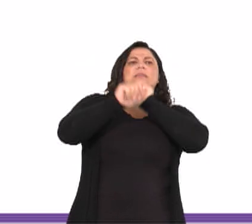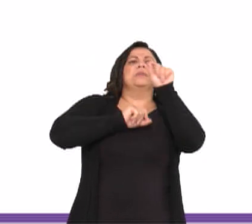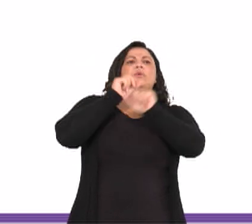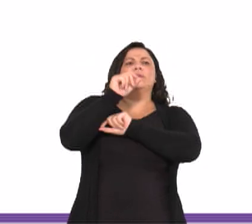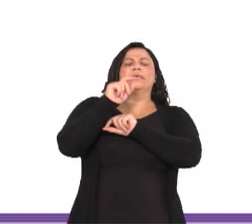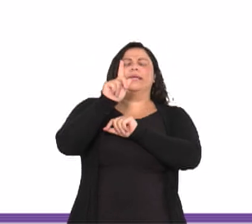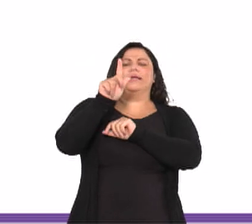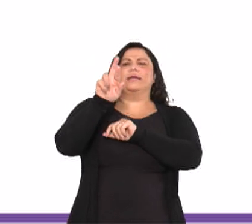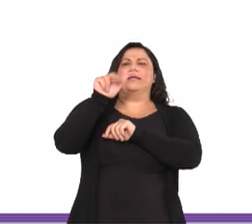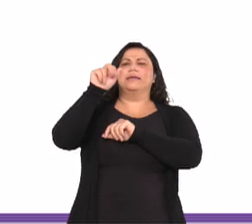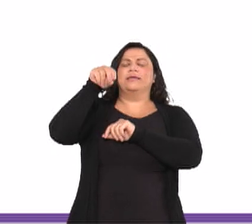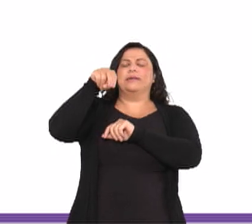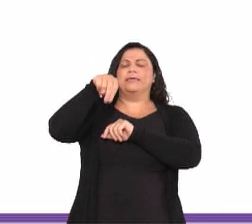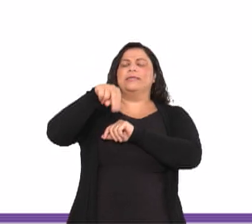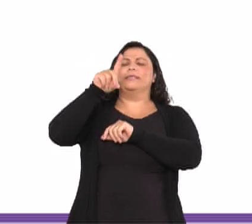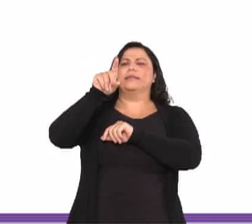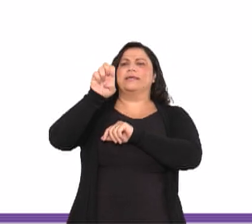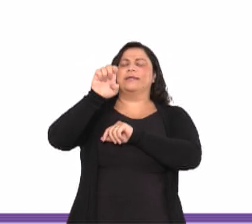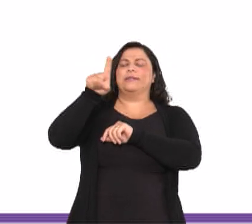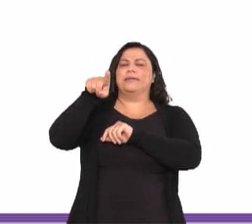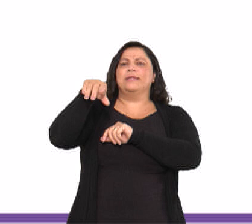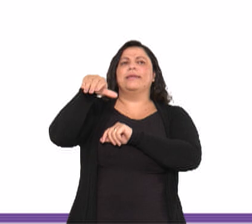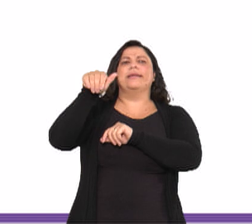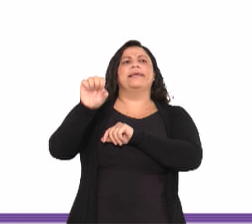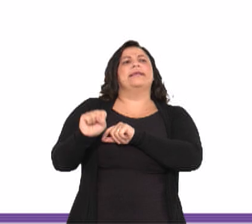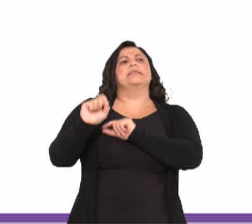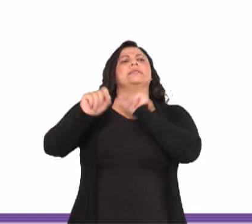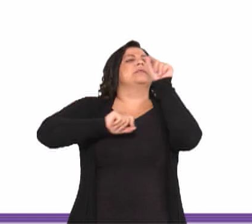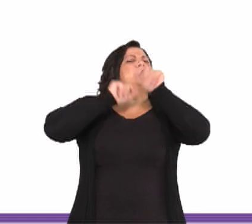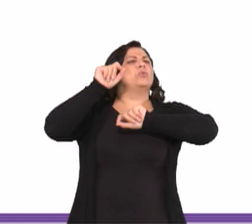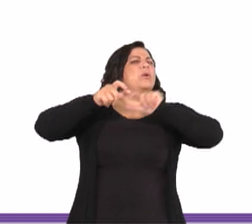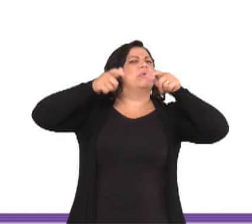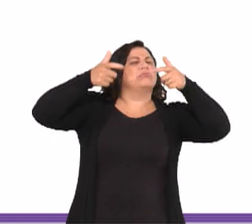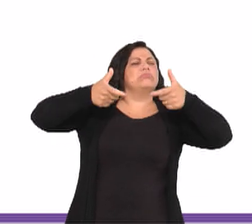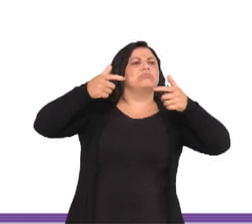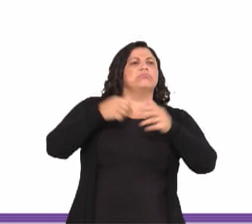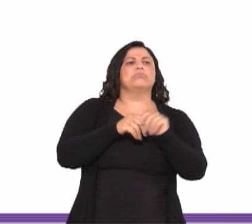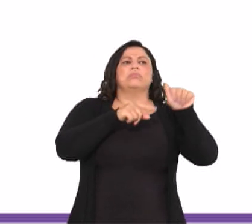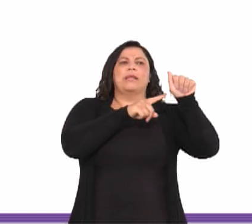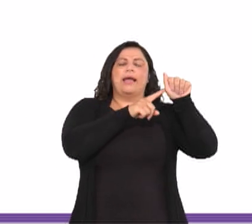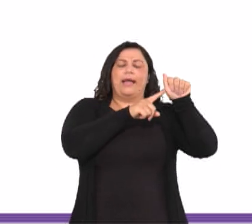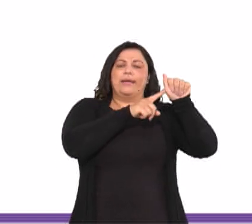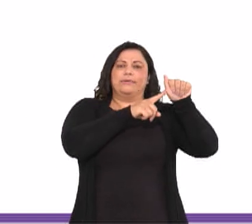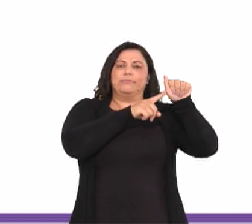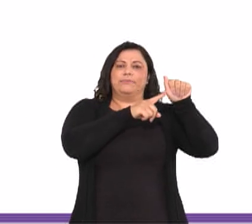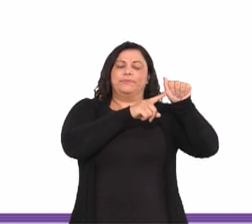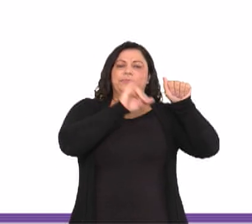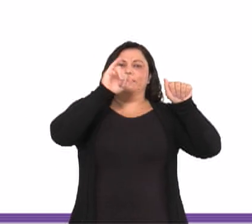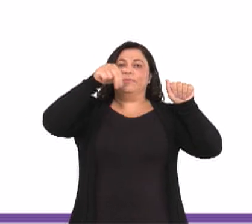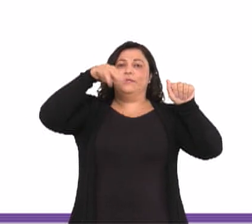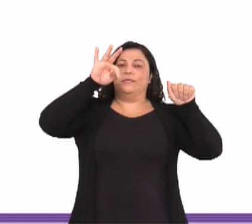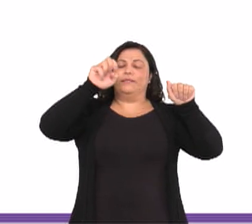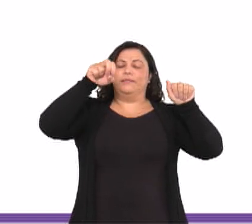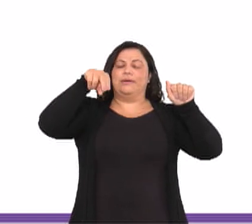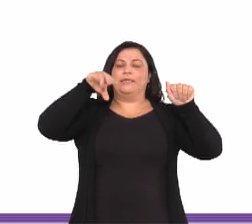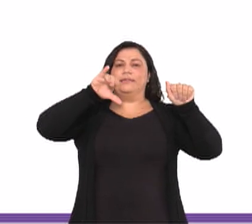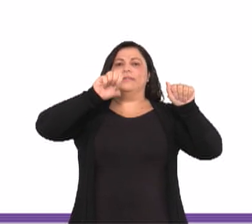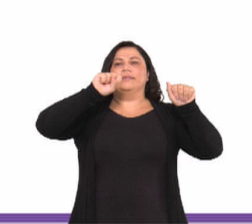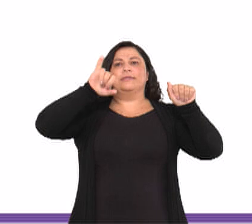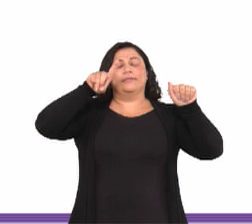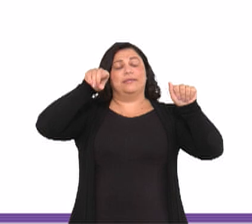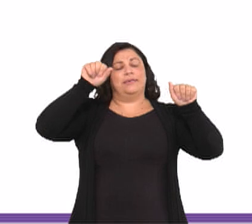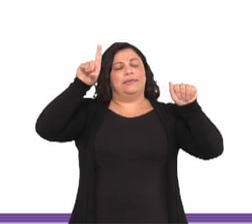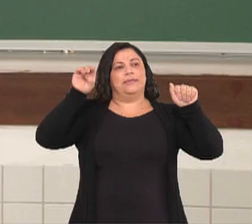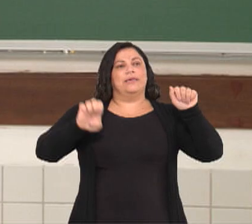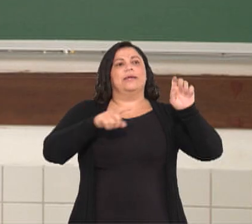grandezas em uma mesma situação? Letra A, intensidade. Letra B, direção.